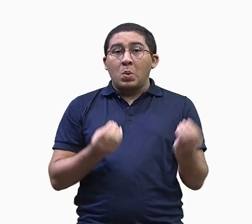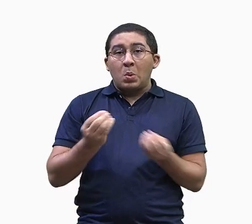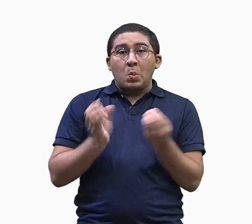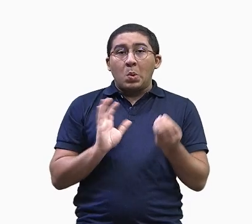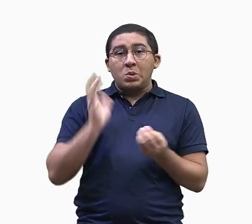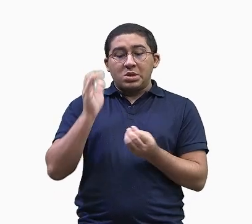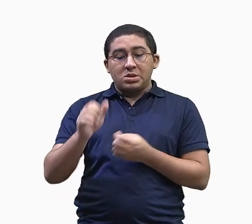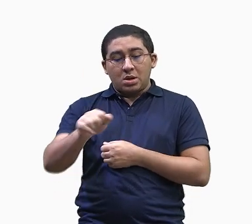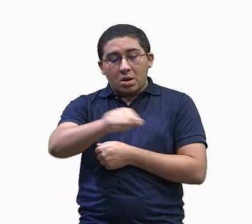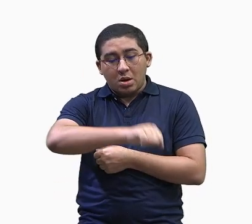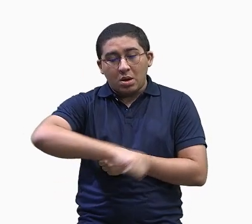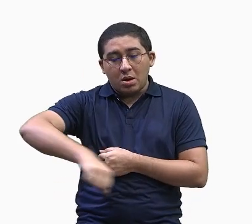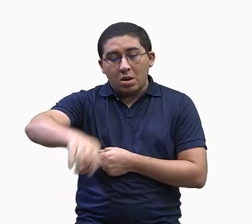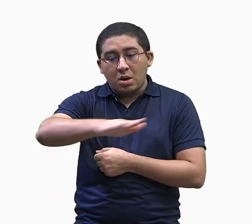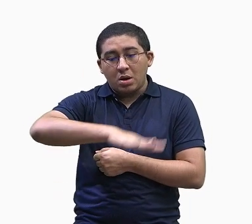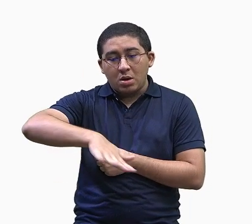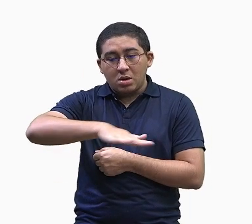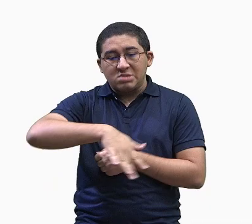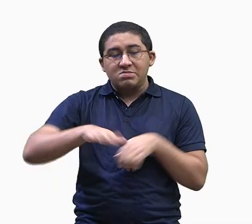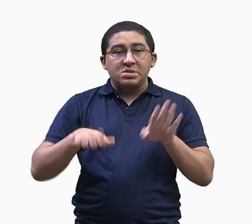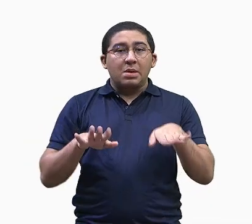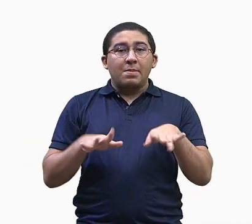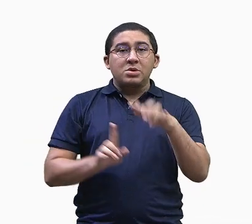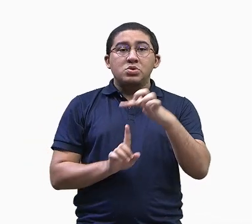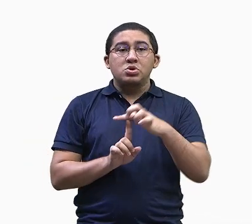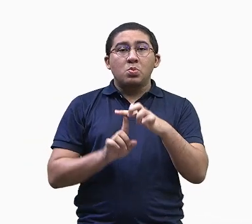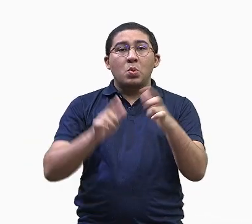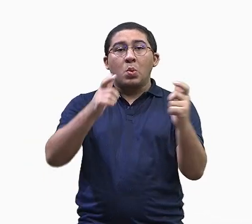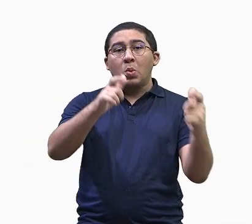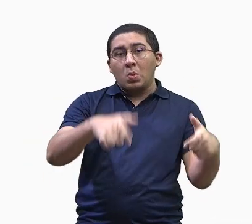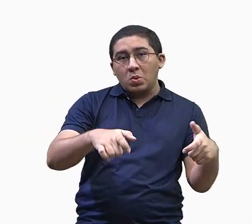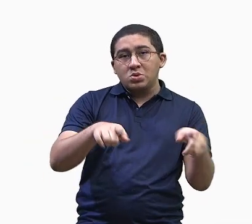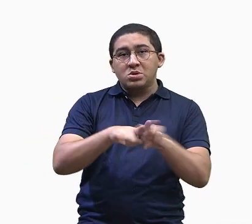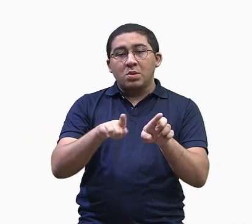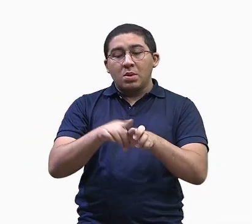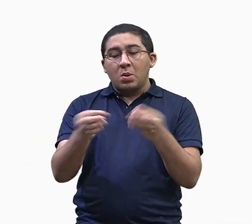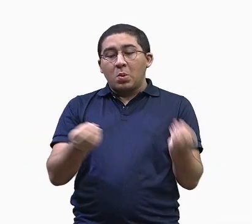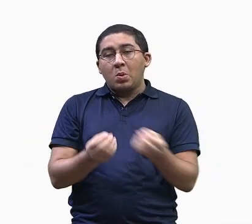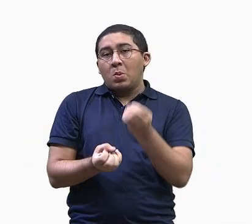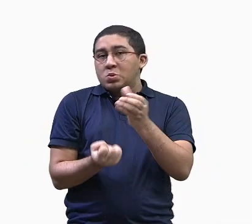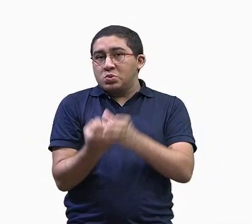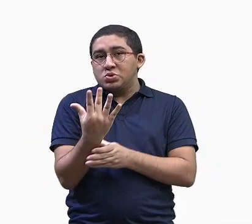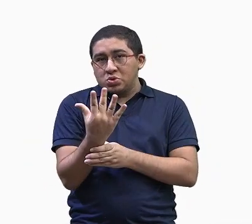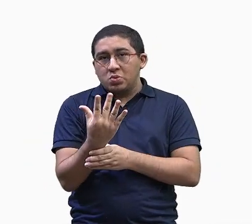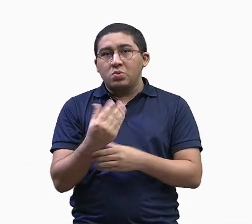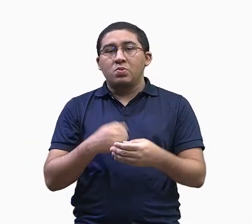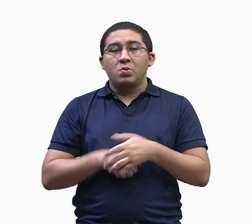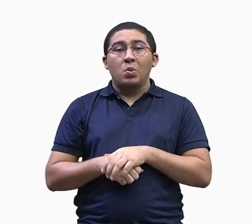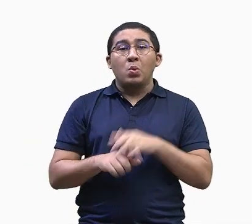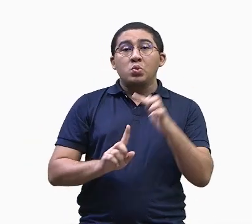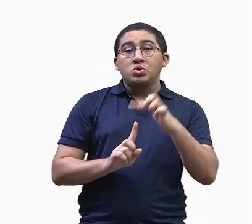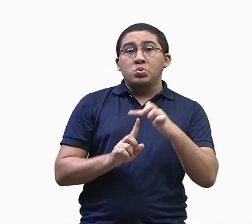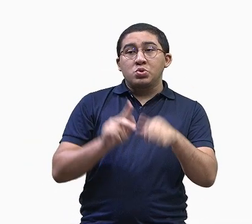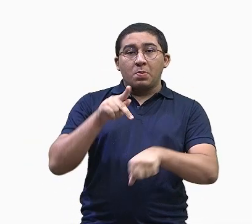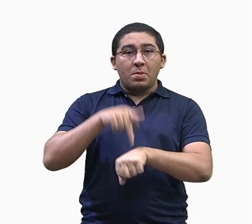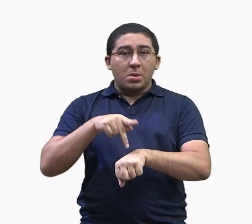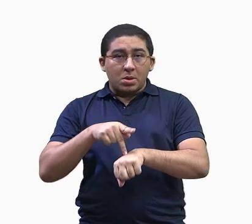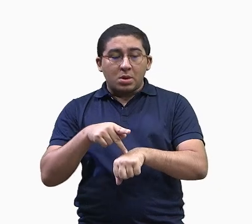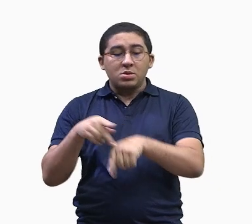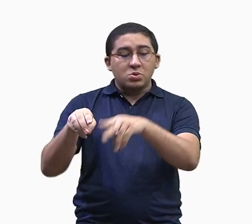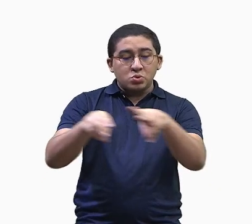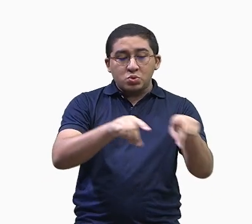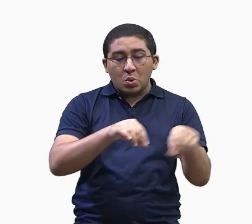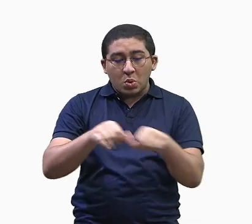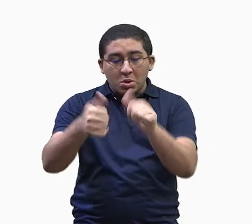áreas, né, que elas vão ser classificadas de acordo com a sua localização e o processo de formação, né, o tipo de rocha, o tipo de solo de cada